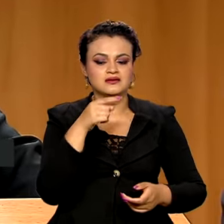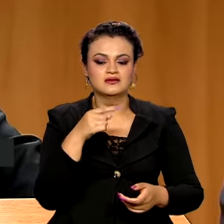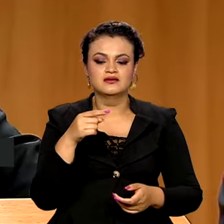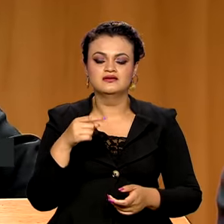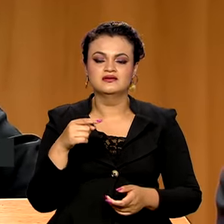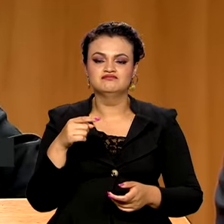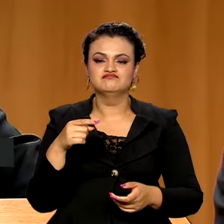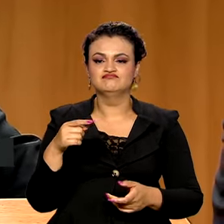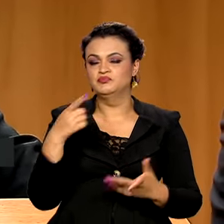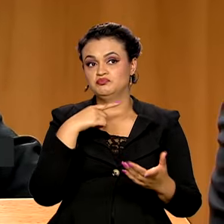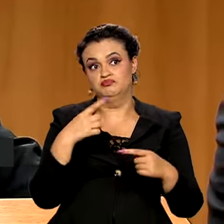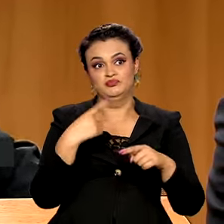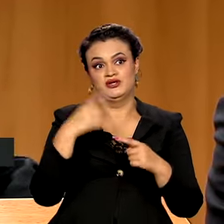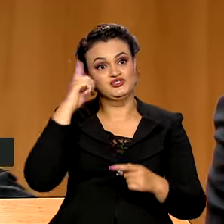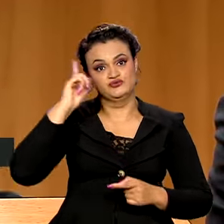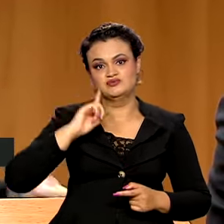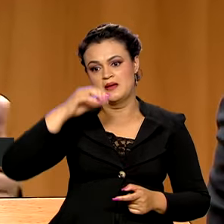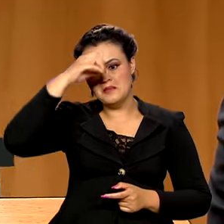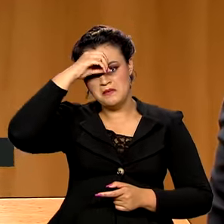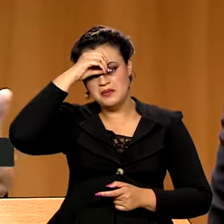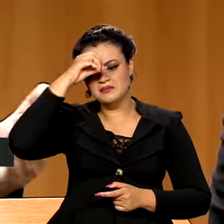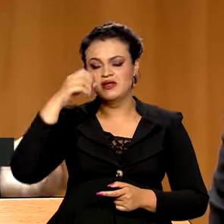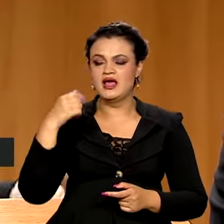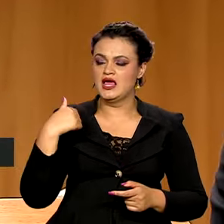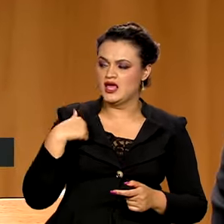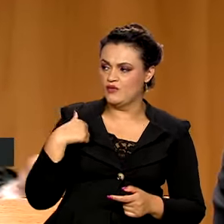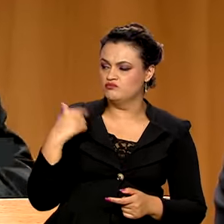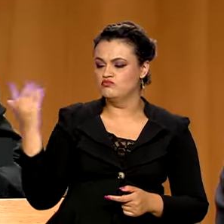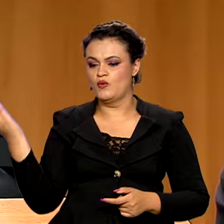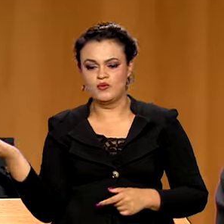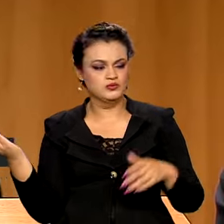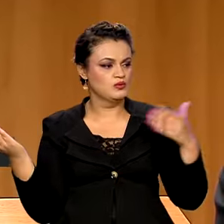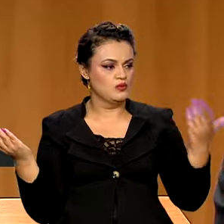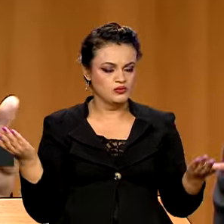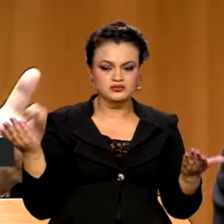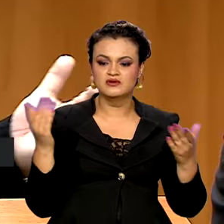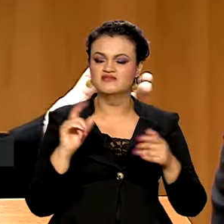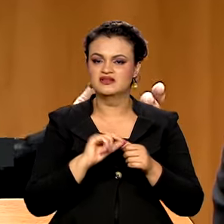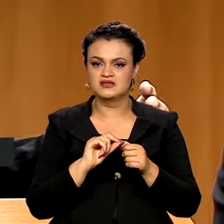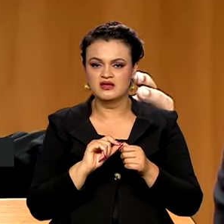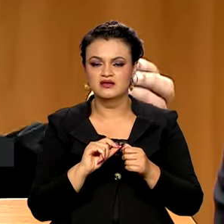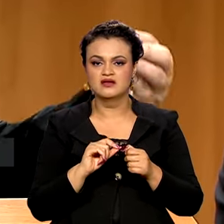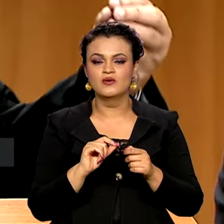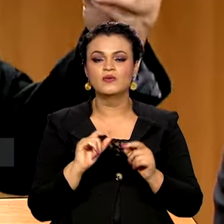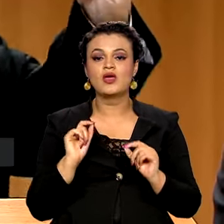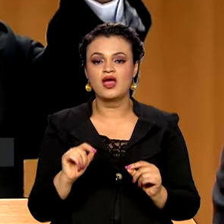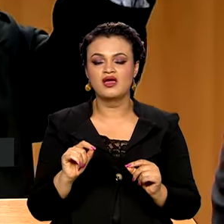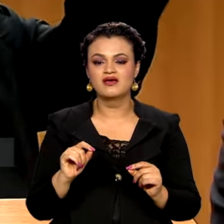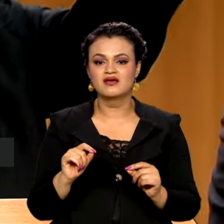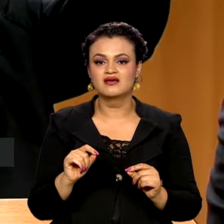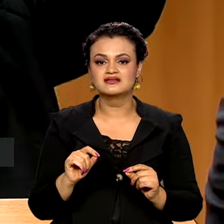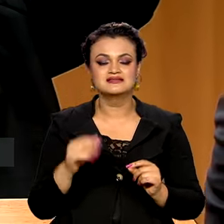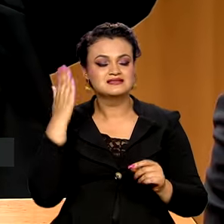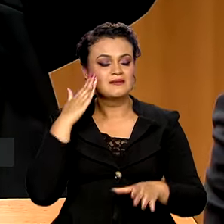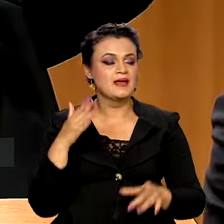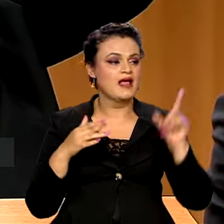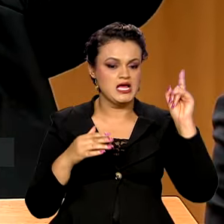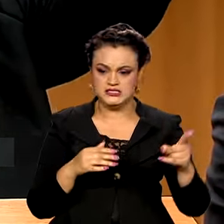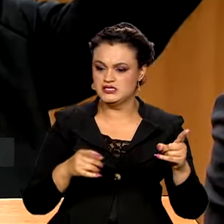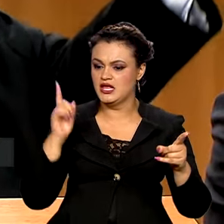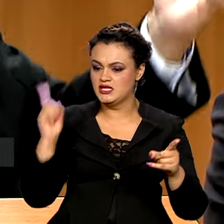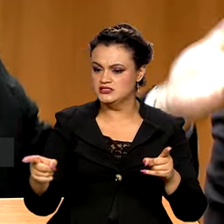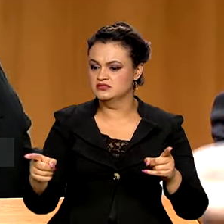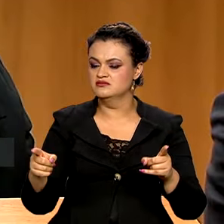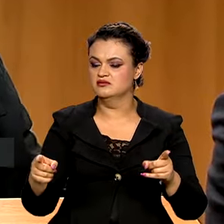por desconhecimento, minha, do doutor Andrei, do doutor Renato, de apontar